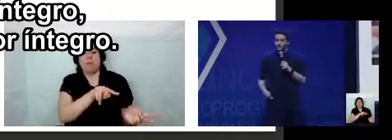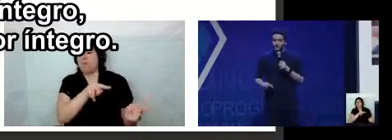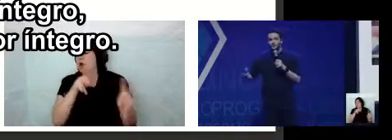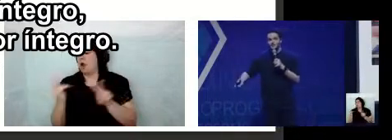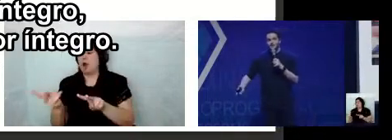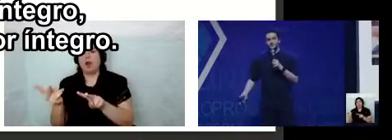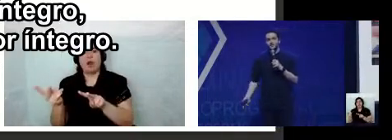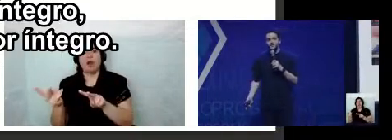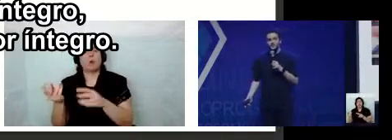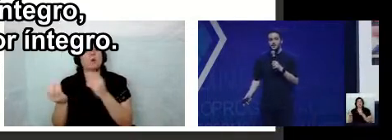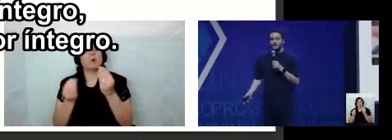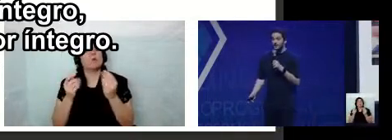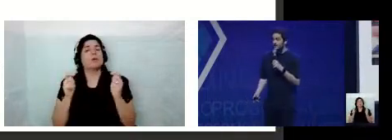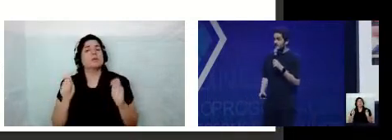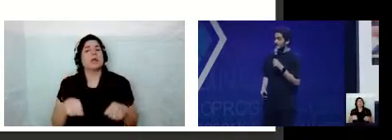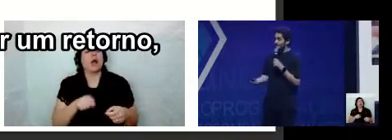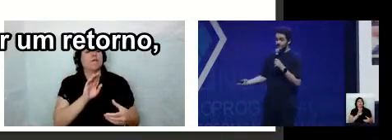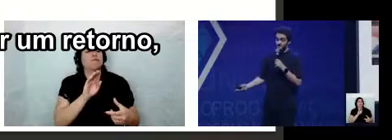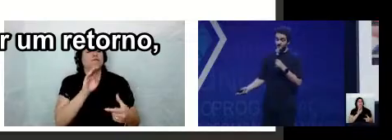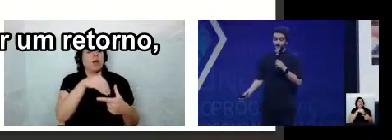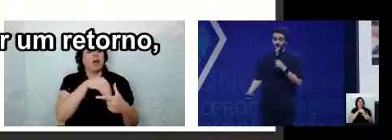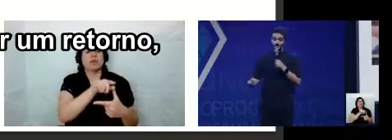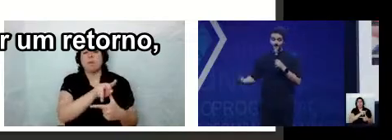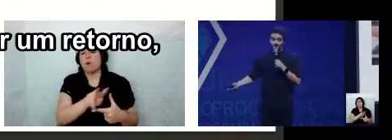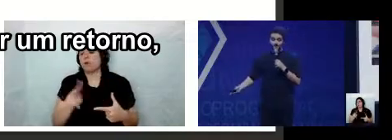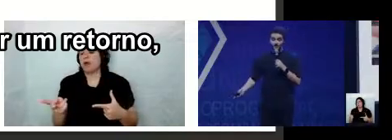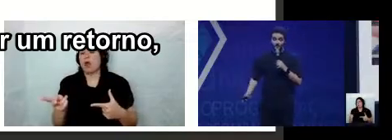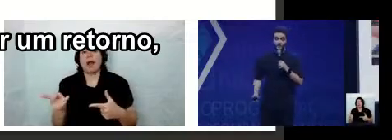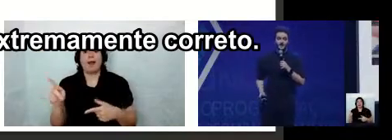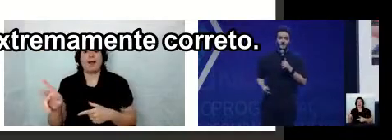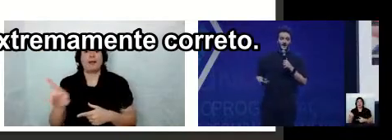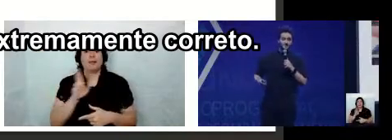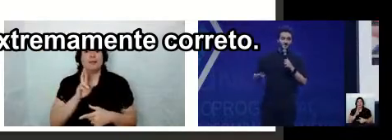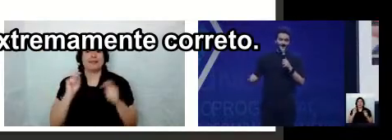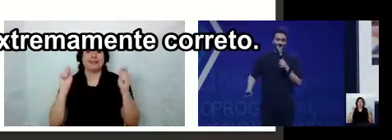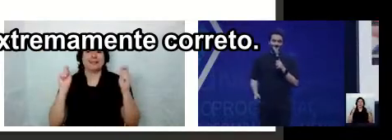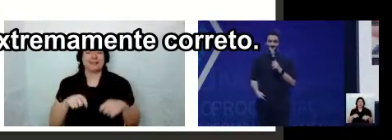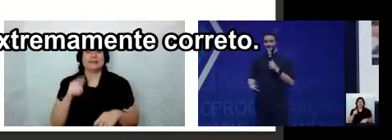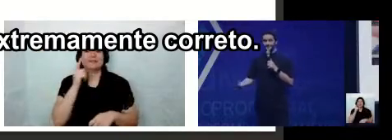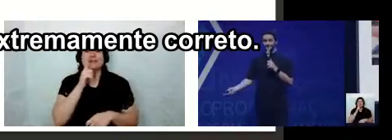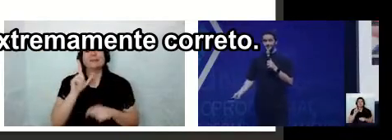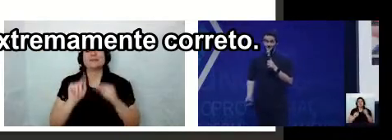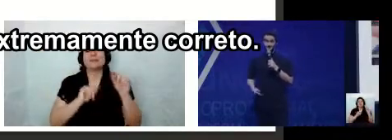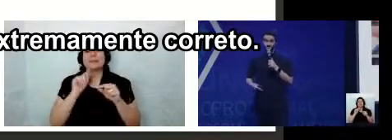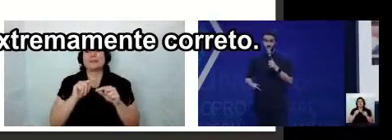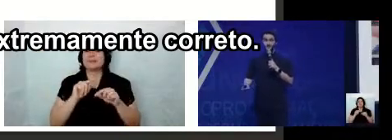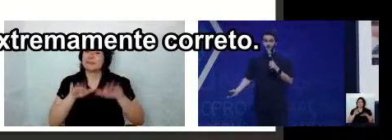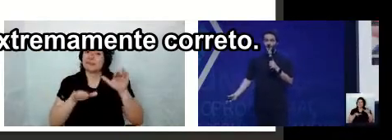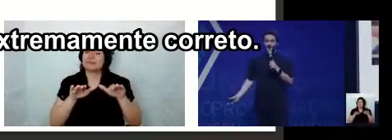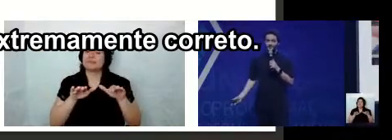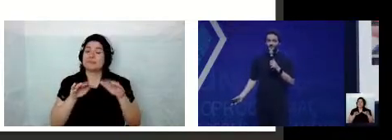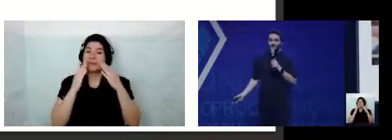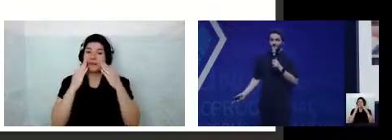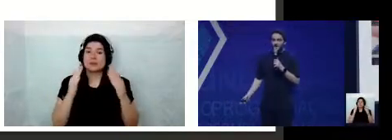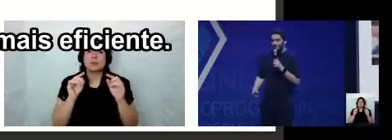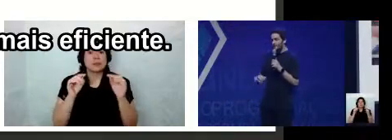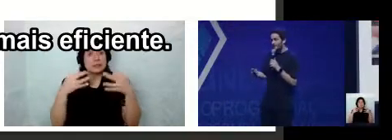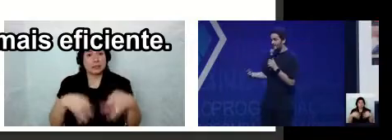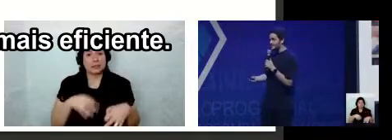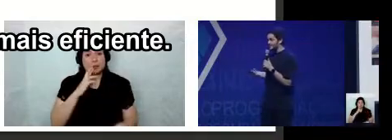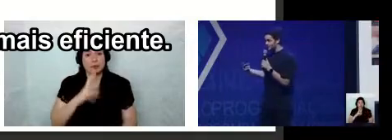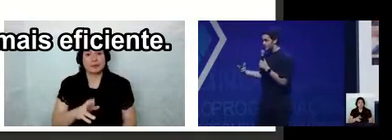valor íntegro, como eu forço ela a ser um valor íntegro. E ele vai te responder, ele vai te dar um retorno que grande parte das vezes é um retorno extremamente correto.